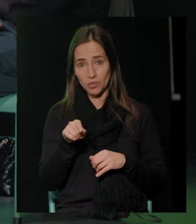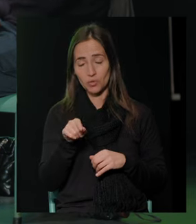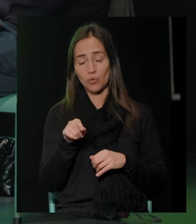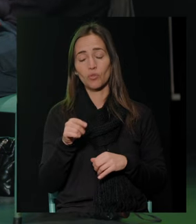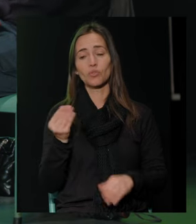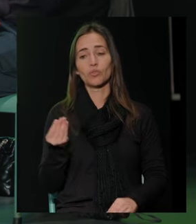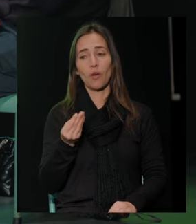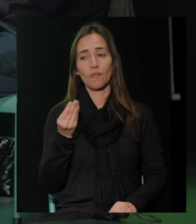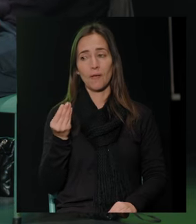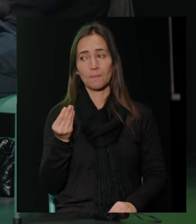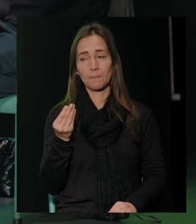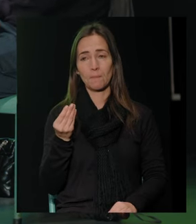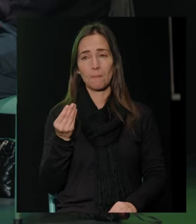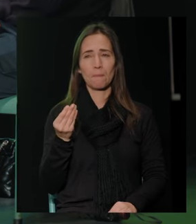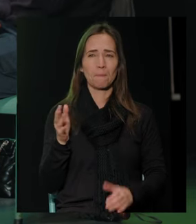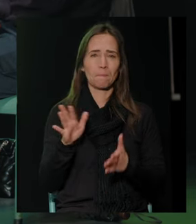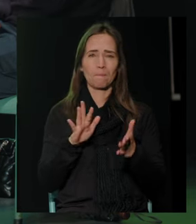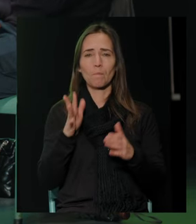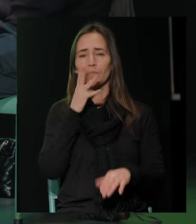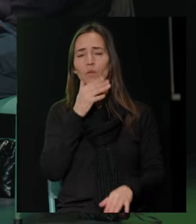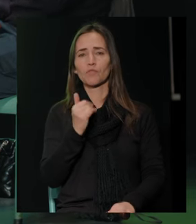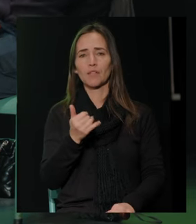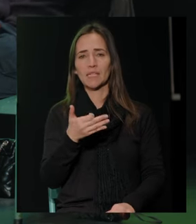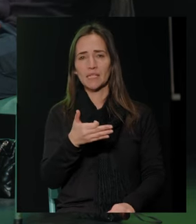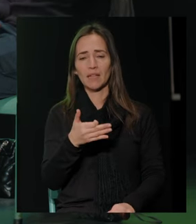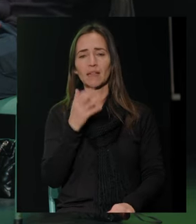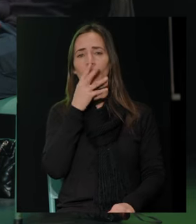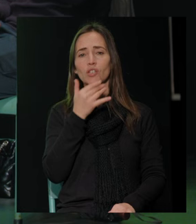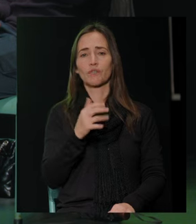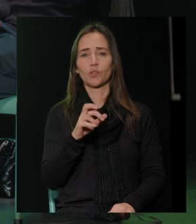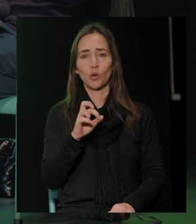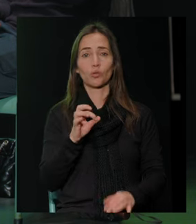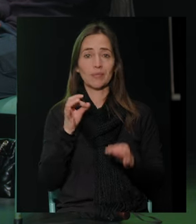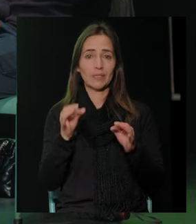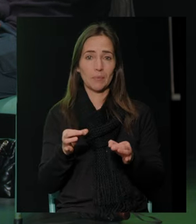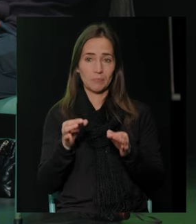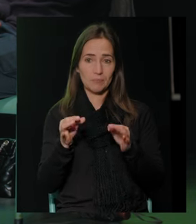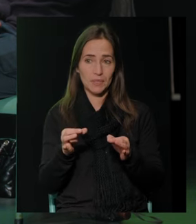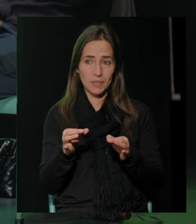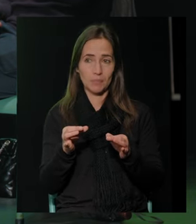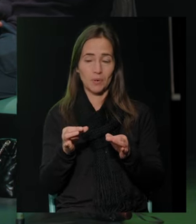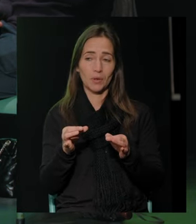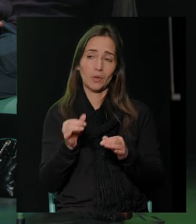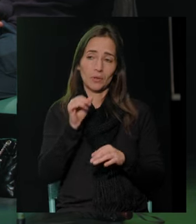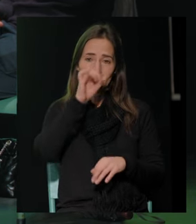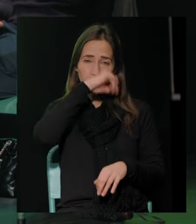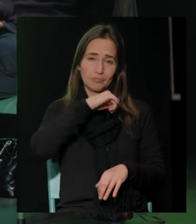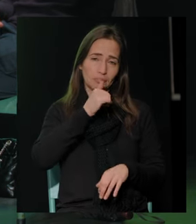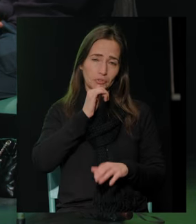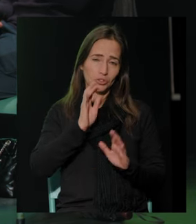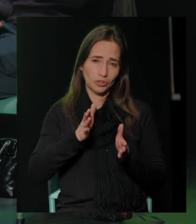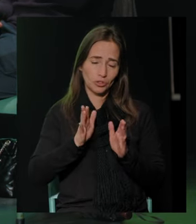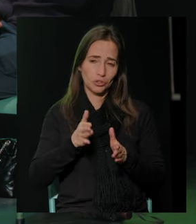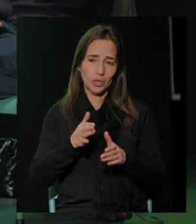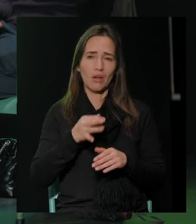um jovem, eu diria dos seus 27, 28 anos, que estava permanentemente, já um bocadinho alcoolizado, na verdade, ia